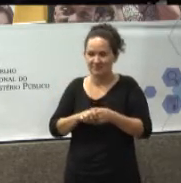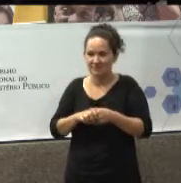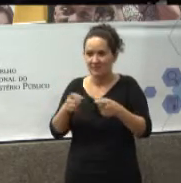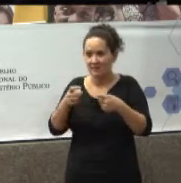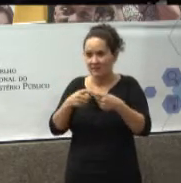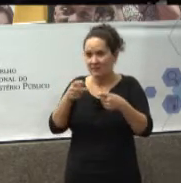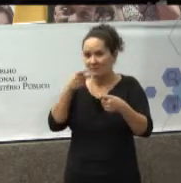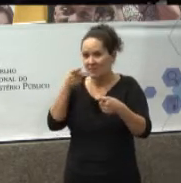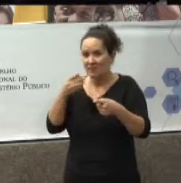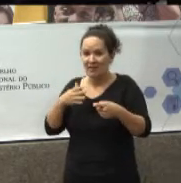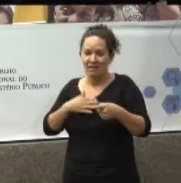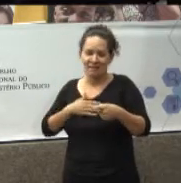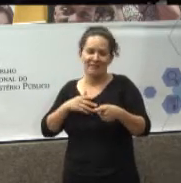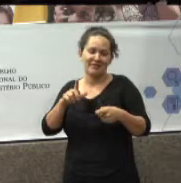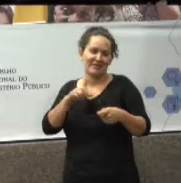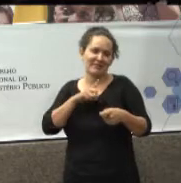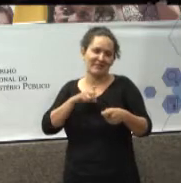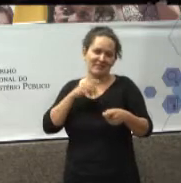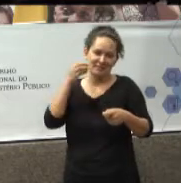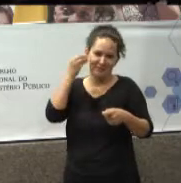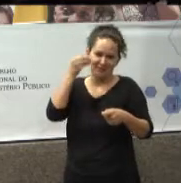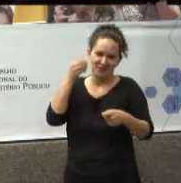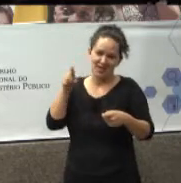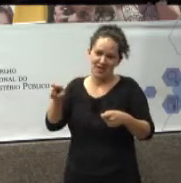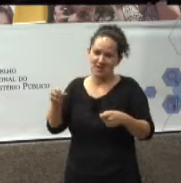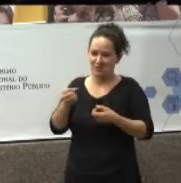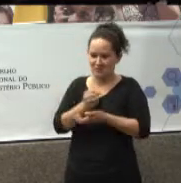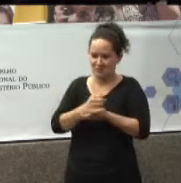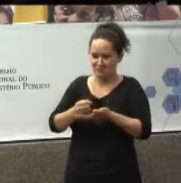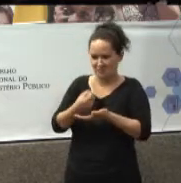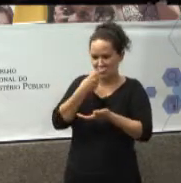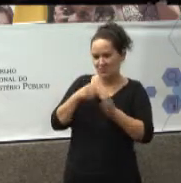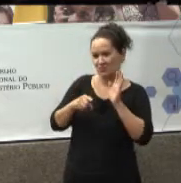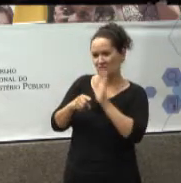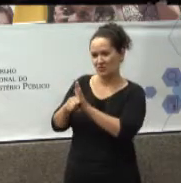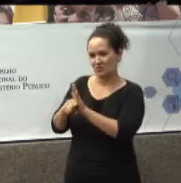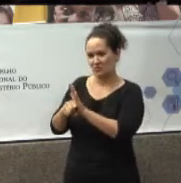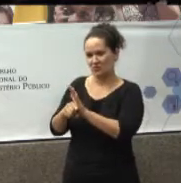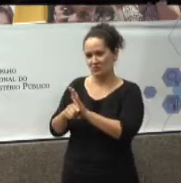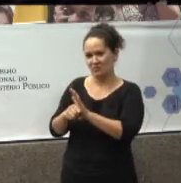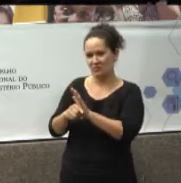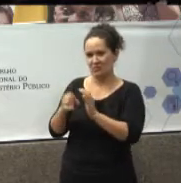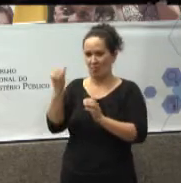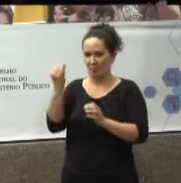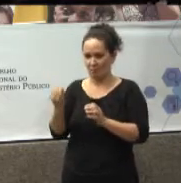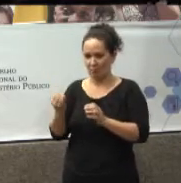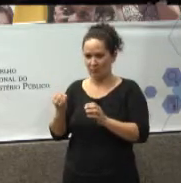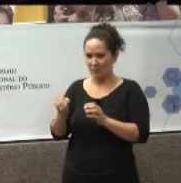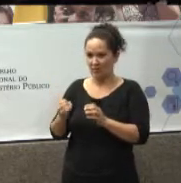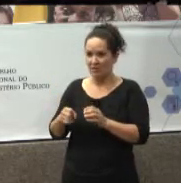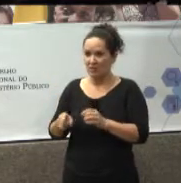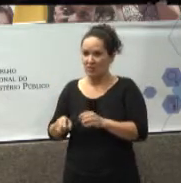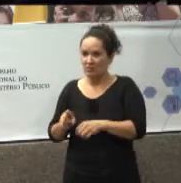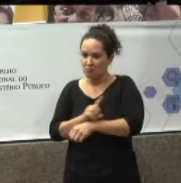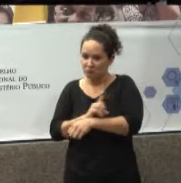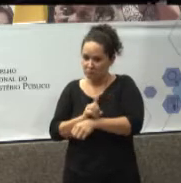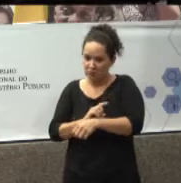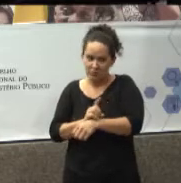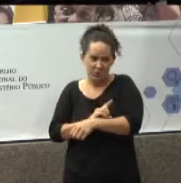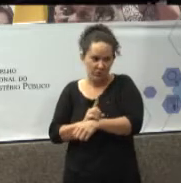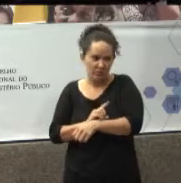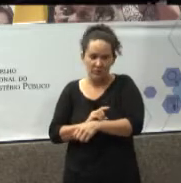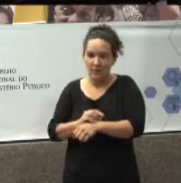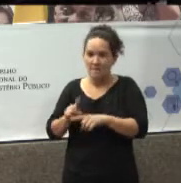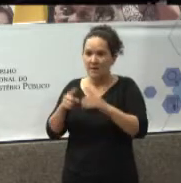falar mas eu tenho experiência esse medicamento faz emagrecer e sefaz diabetes mas ele faz emagrecer e o